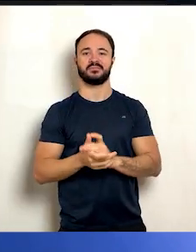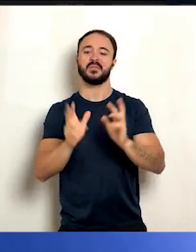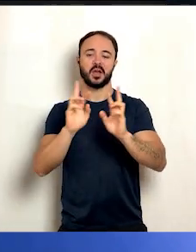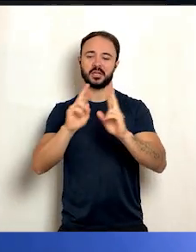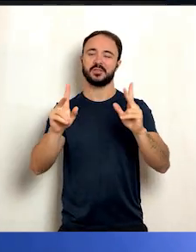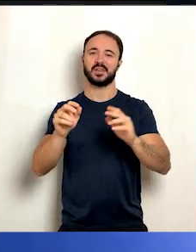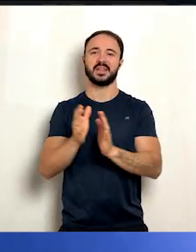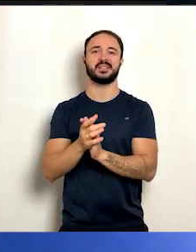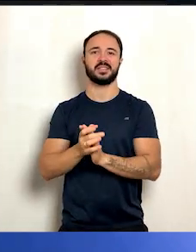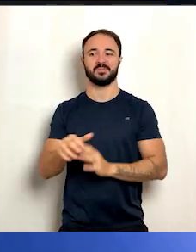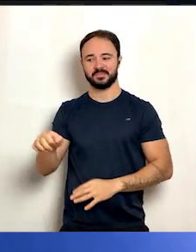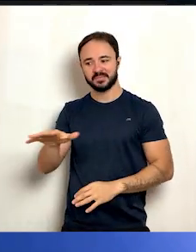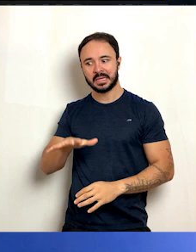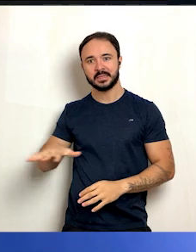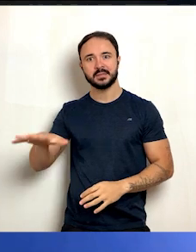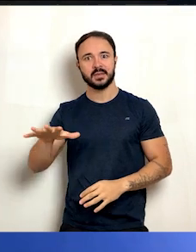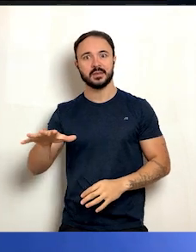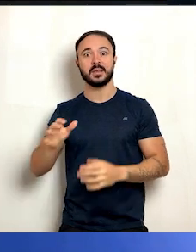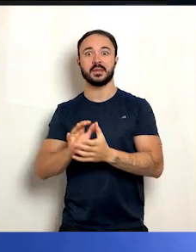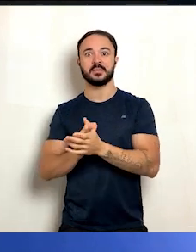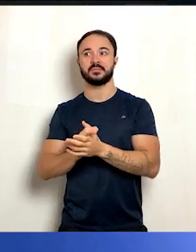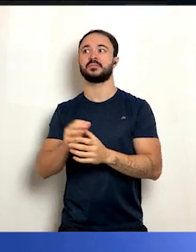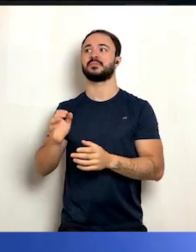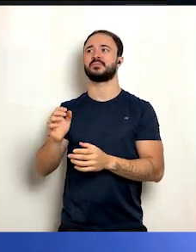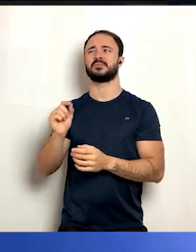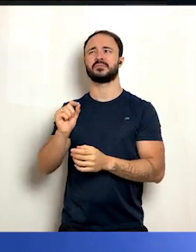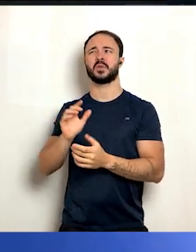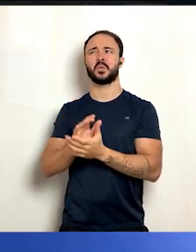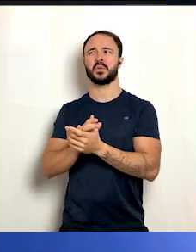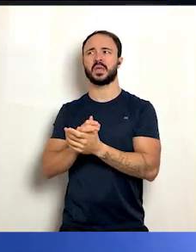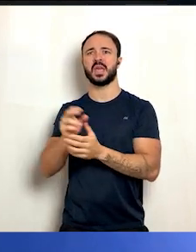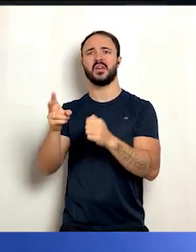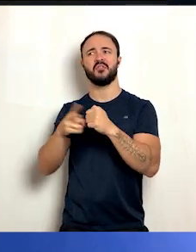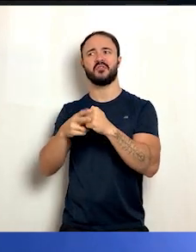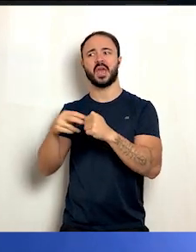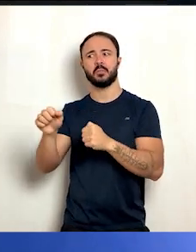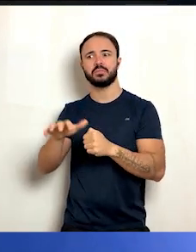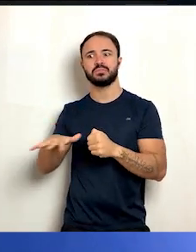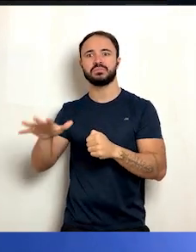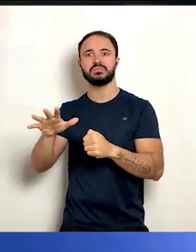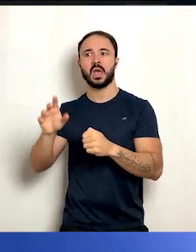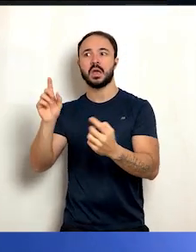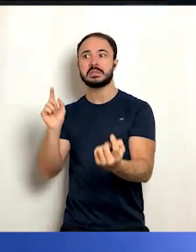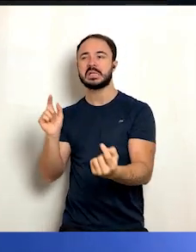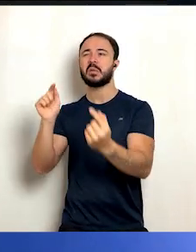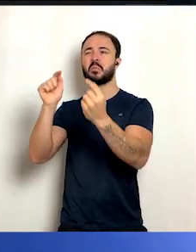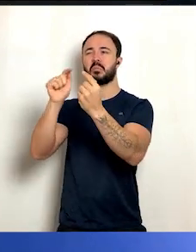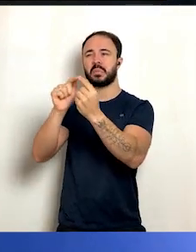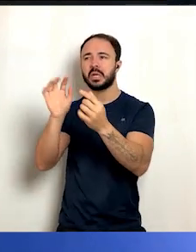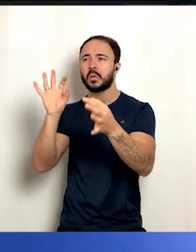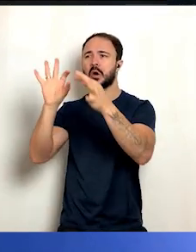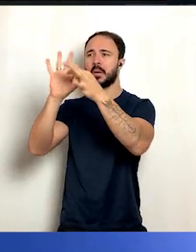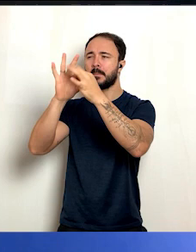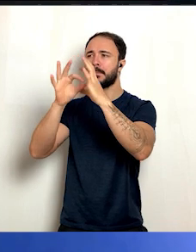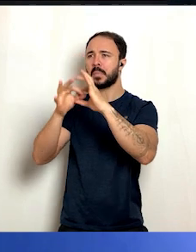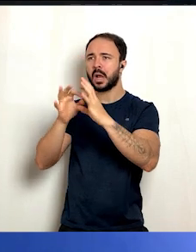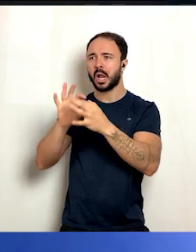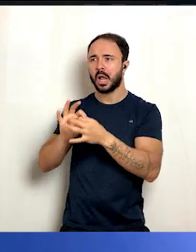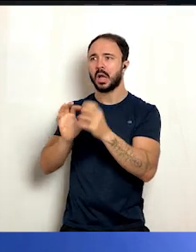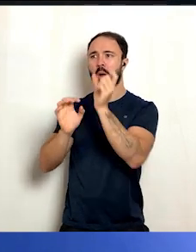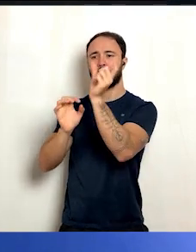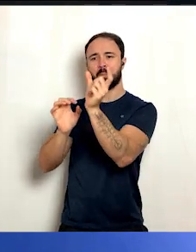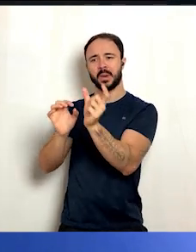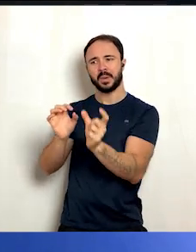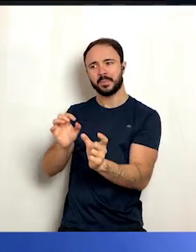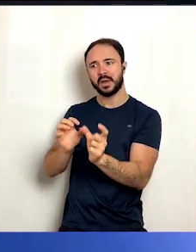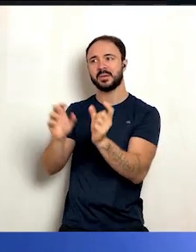intransitivo é que os transitivos transitam, ou seja, eles vão até o seu complemento, eles movem-se, pois